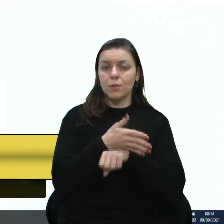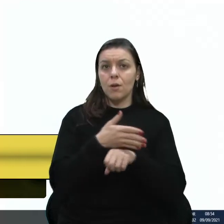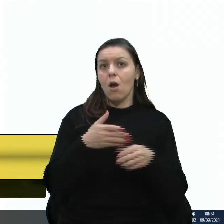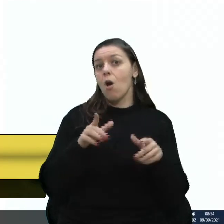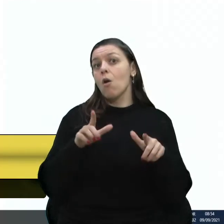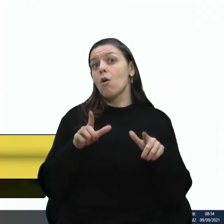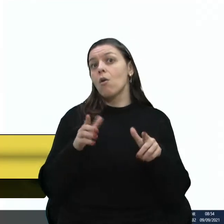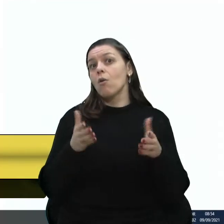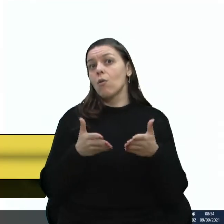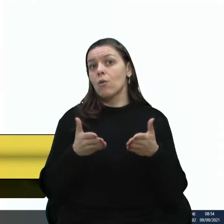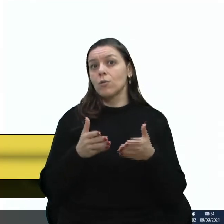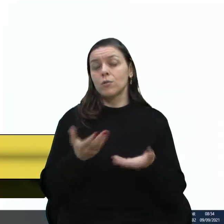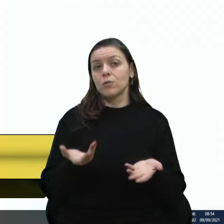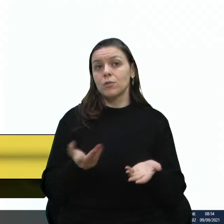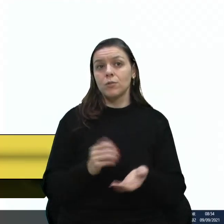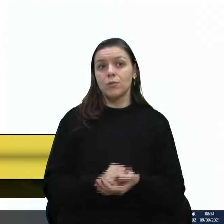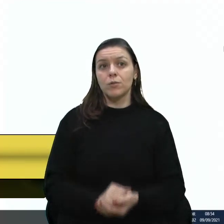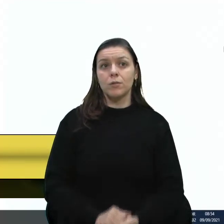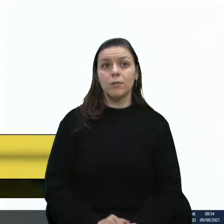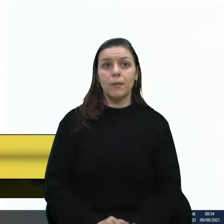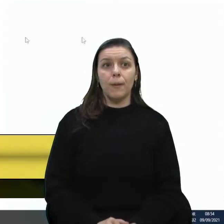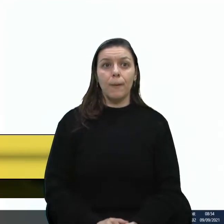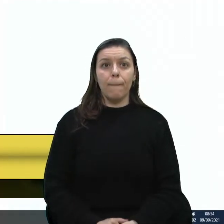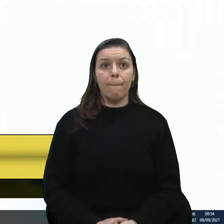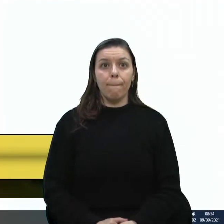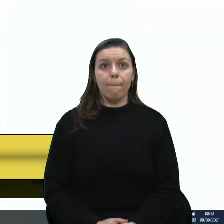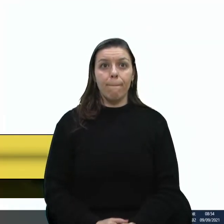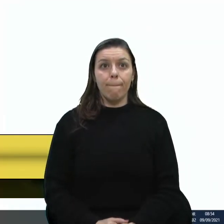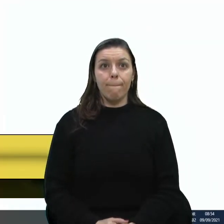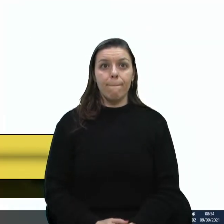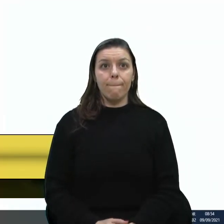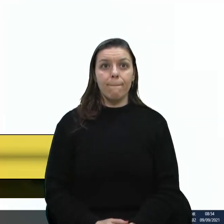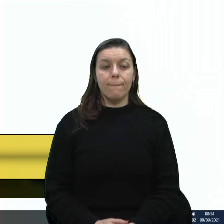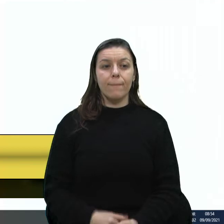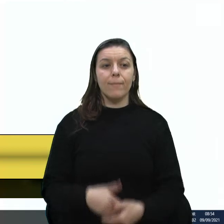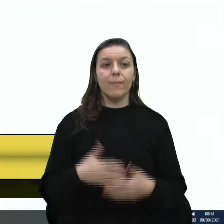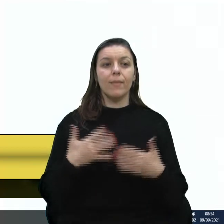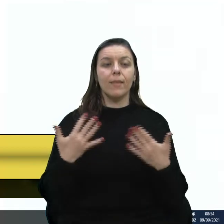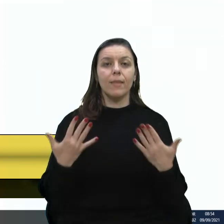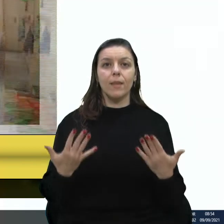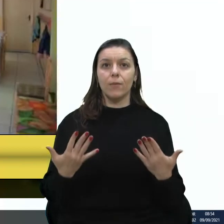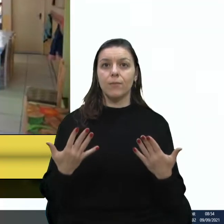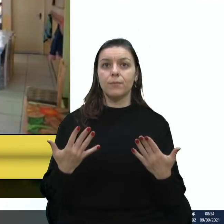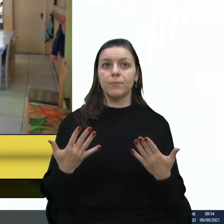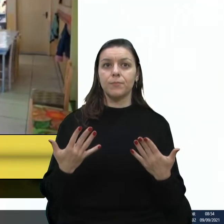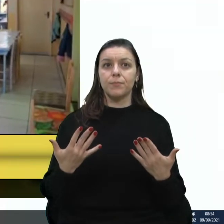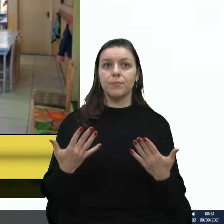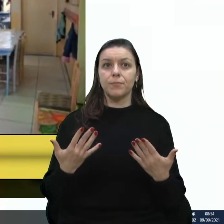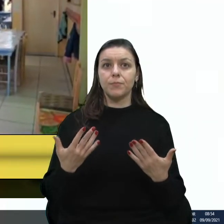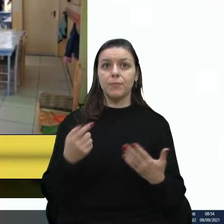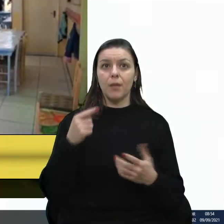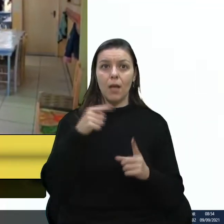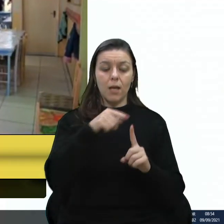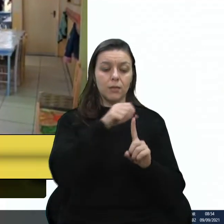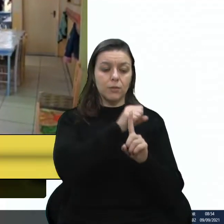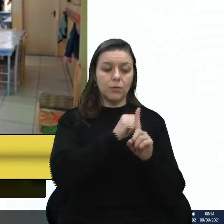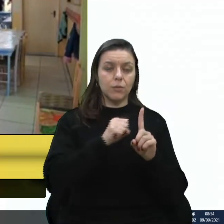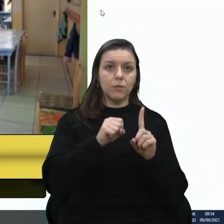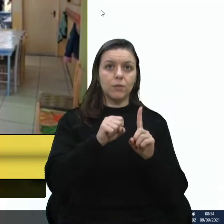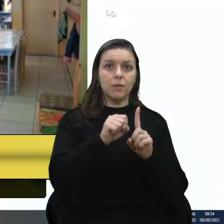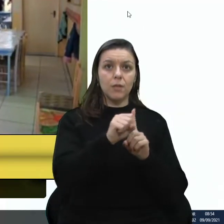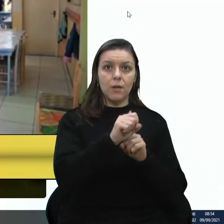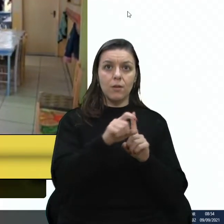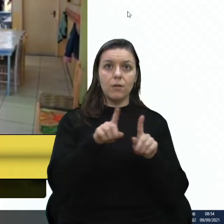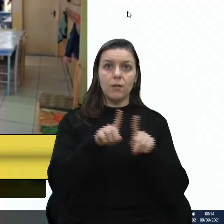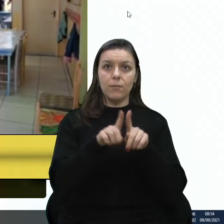hoje. Peço uma parte, vereador. Já lhe concedo, vereador. Então, essa é a questão social que nós